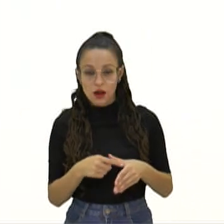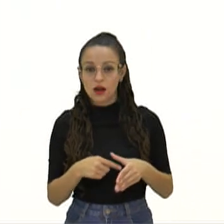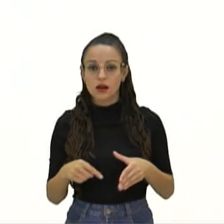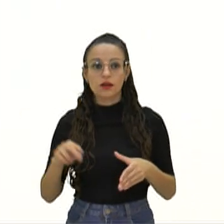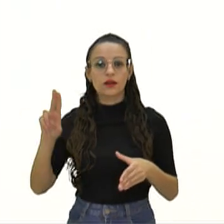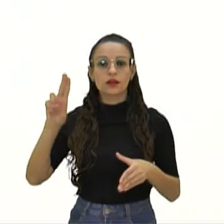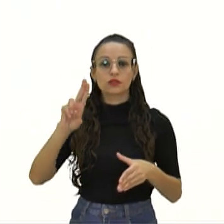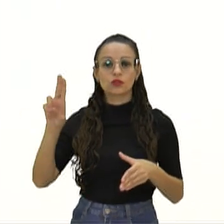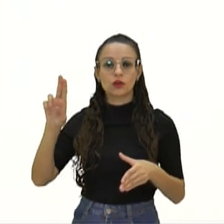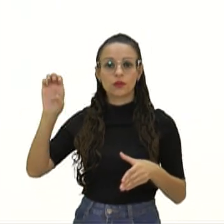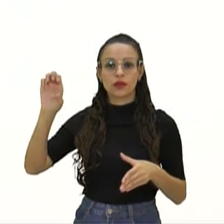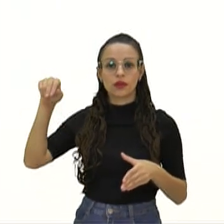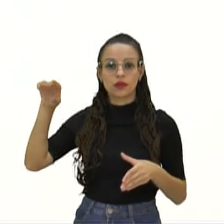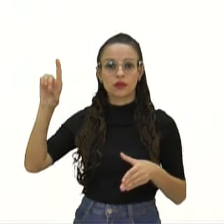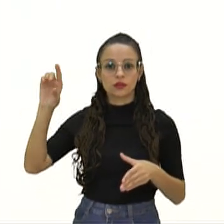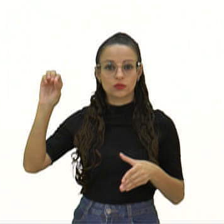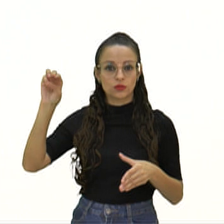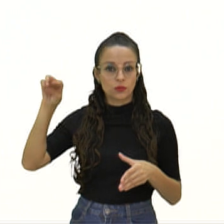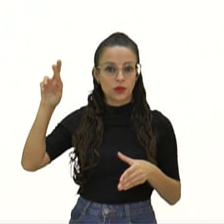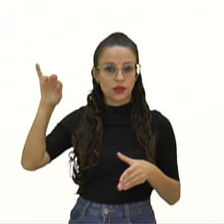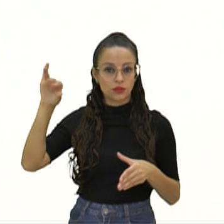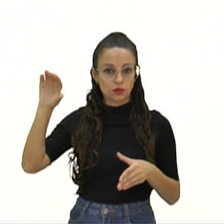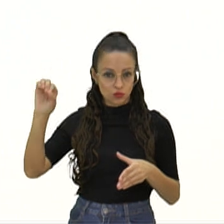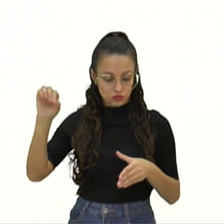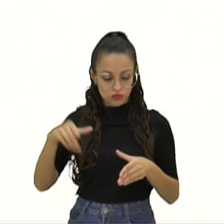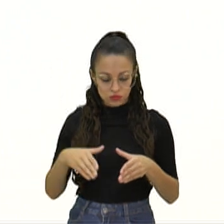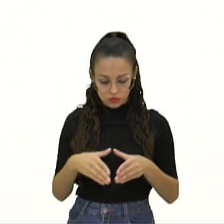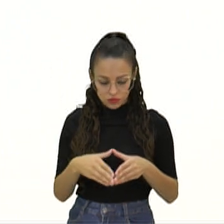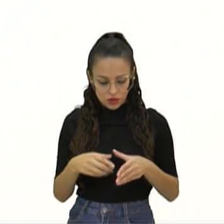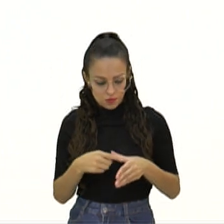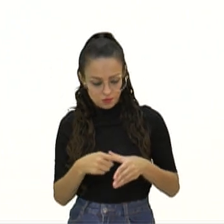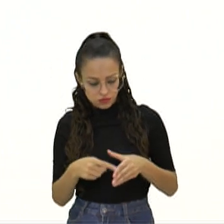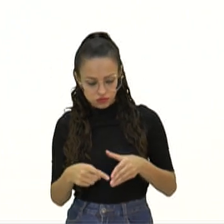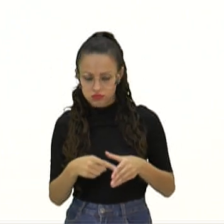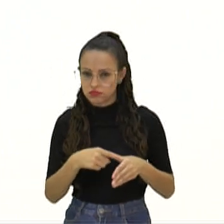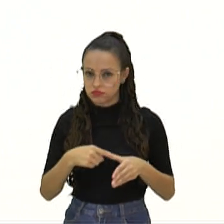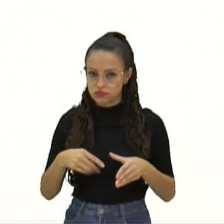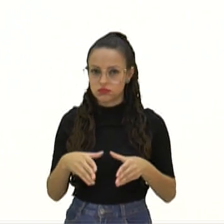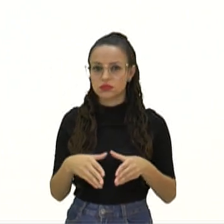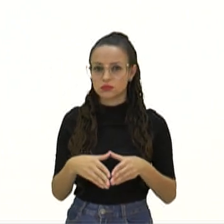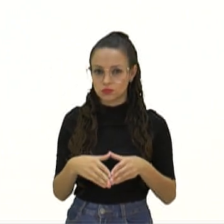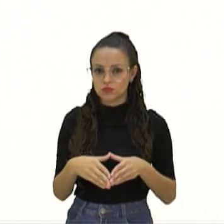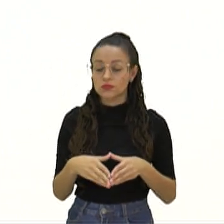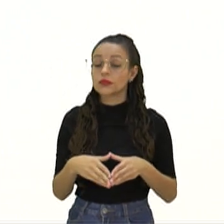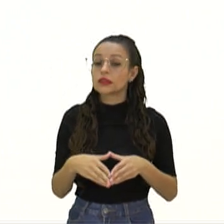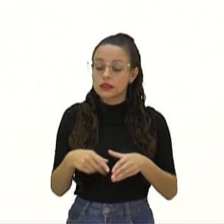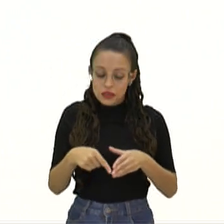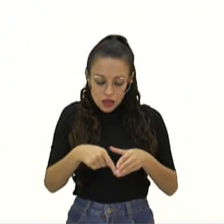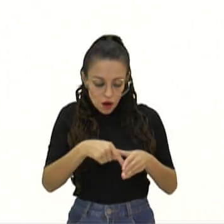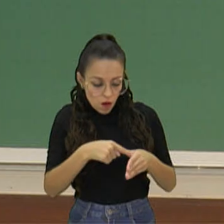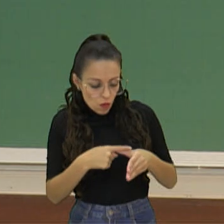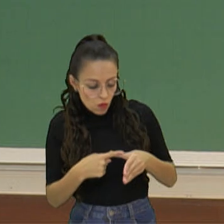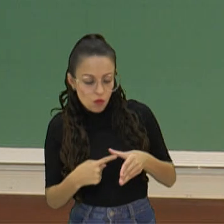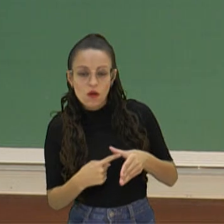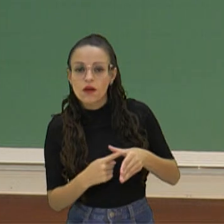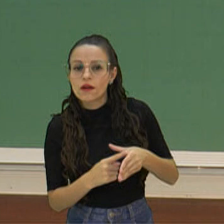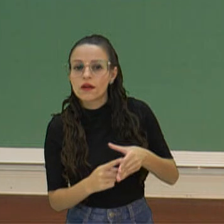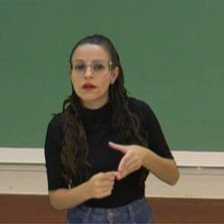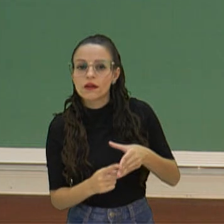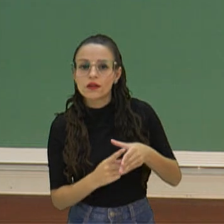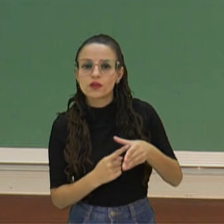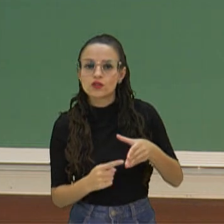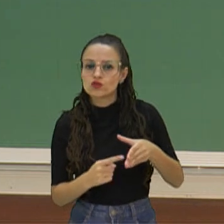útero, ela é revestida pelo endométrio, beleza. Esse endométrio, ele não é uma